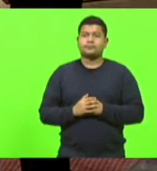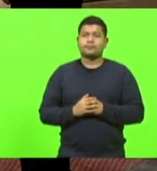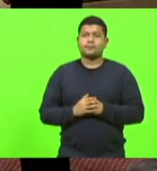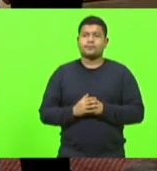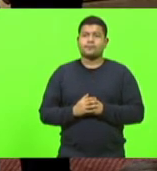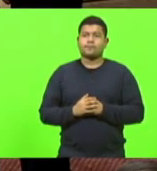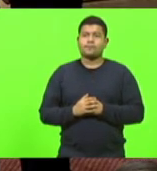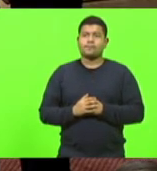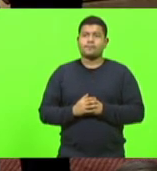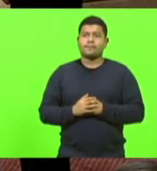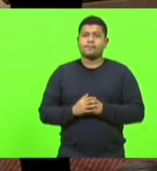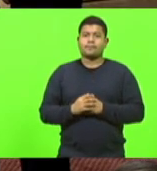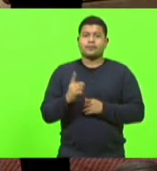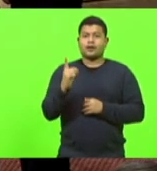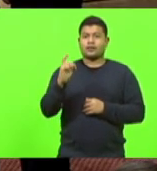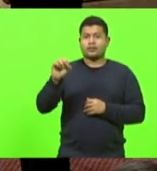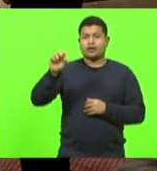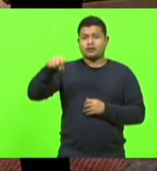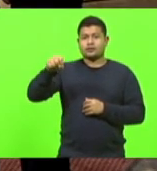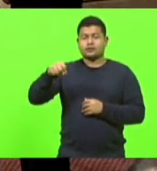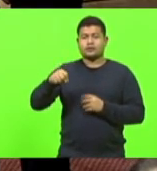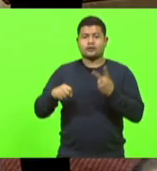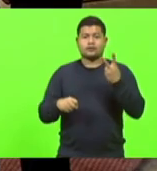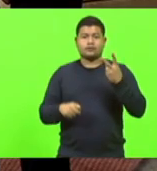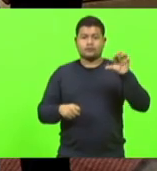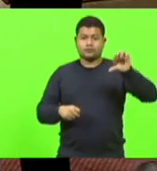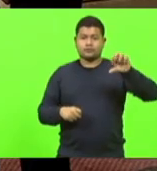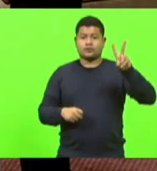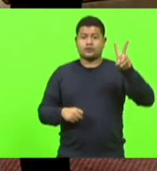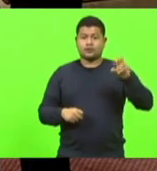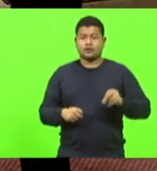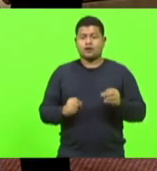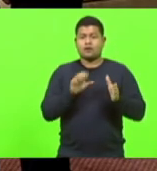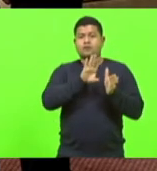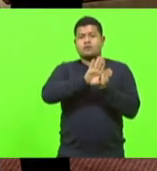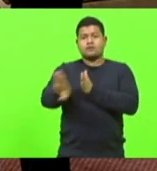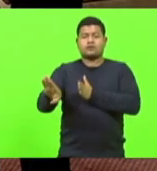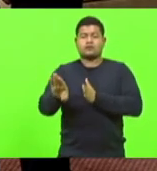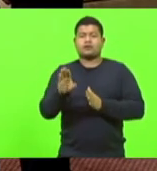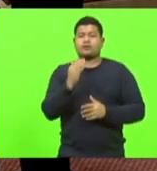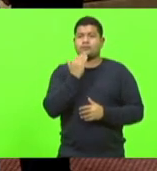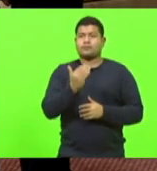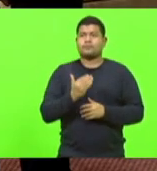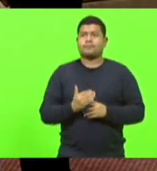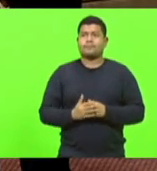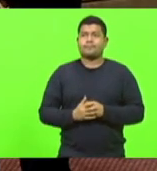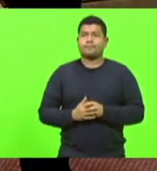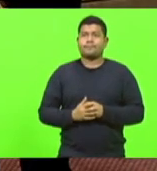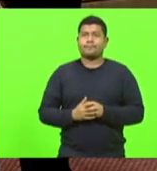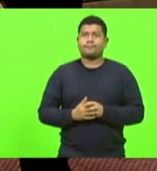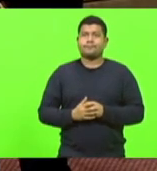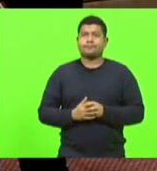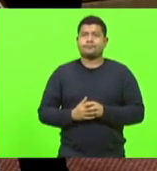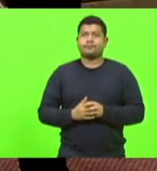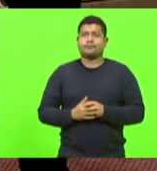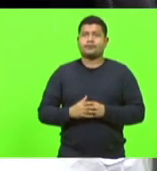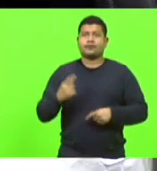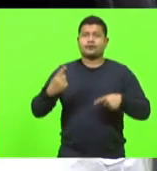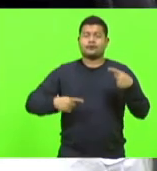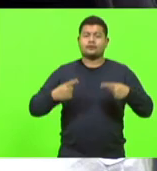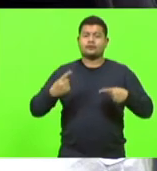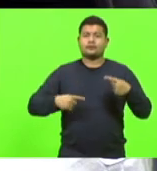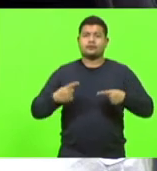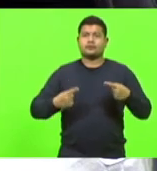os 10 votos 129 votos não rejeitado requerimento e em discussão o